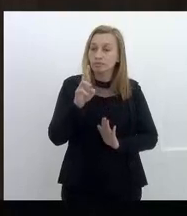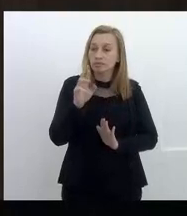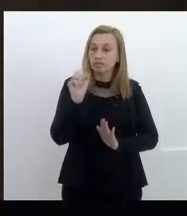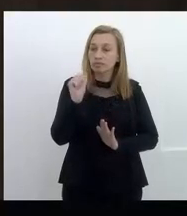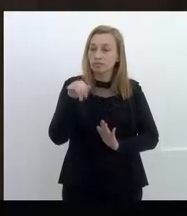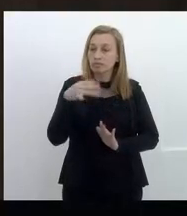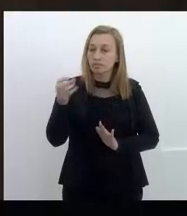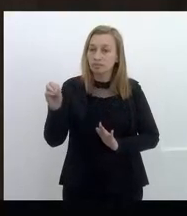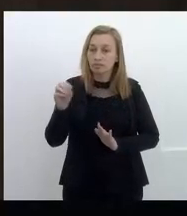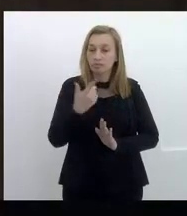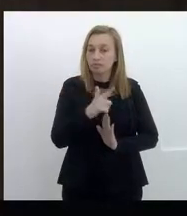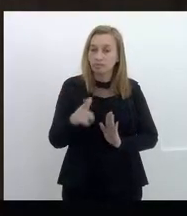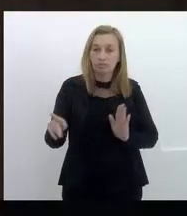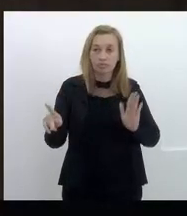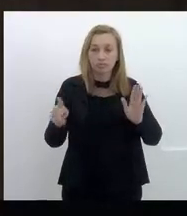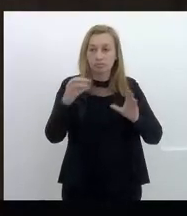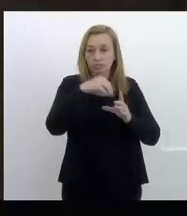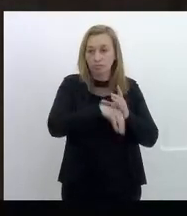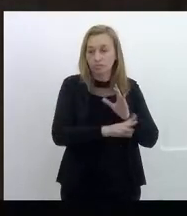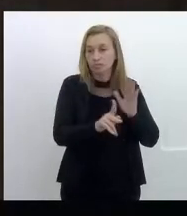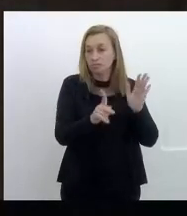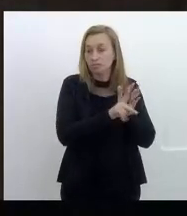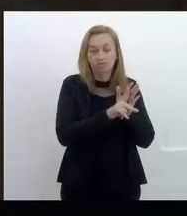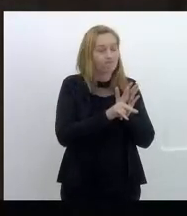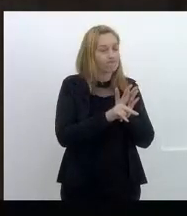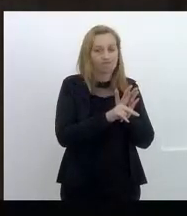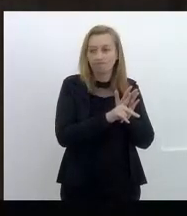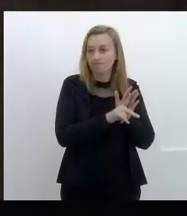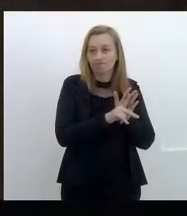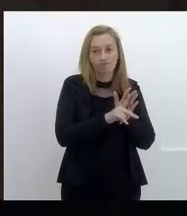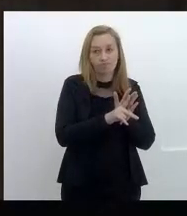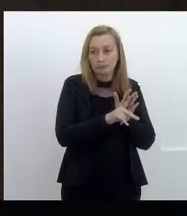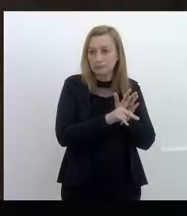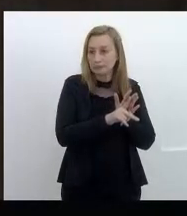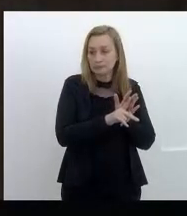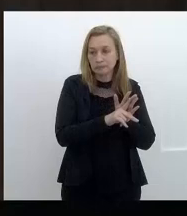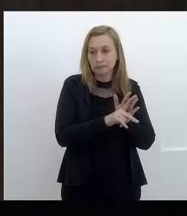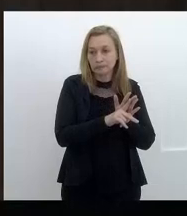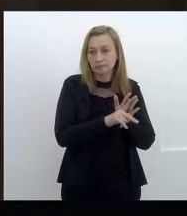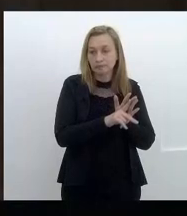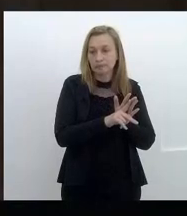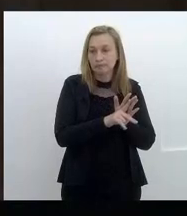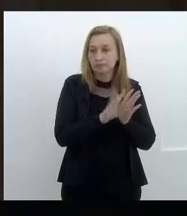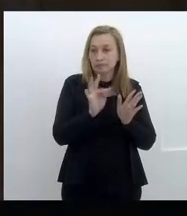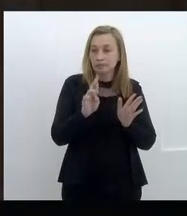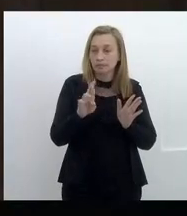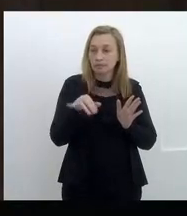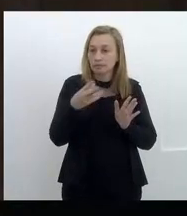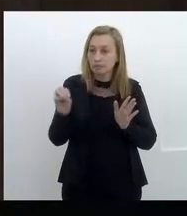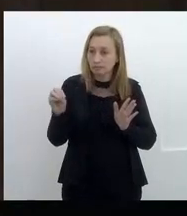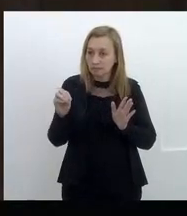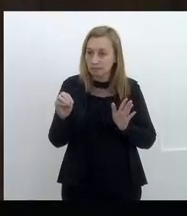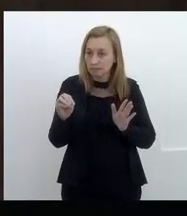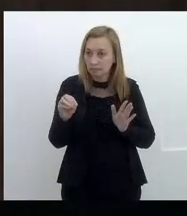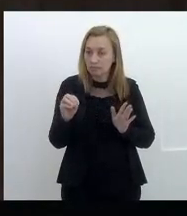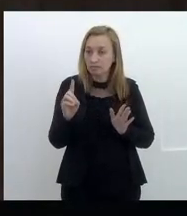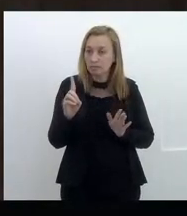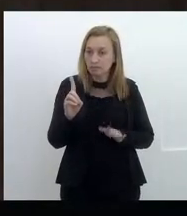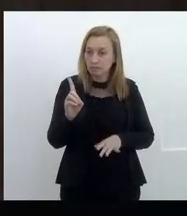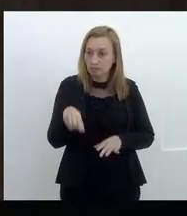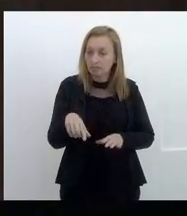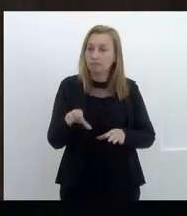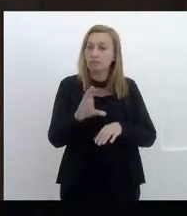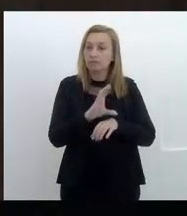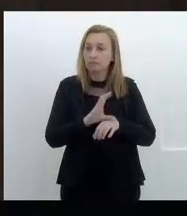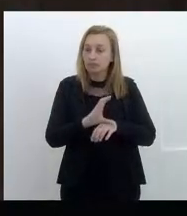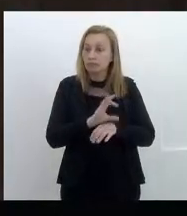nesse projeto e não há há a transmissão é um conceito